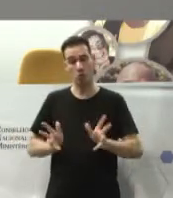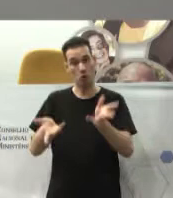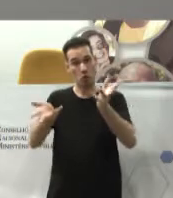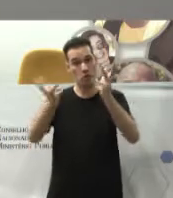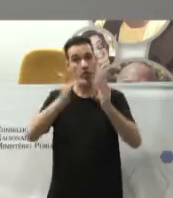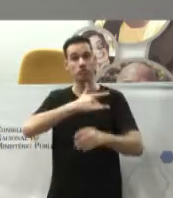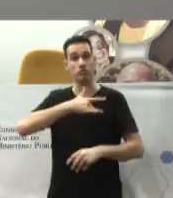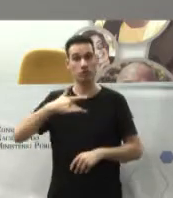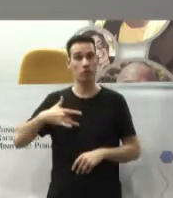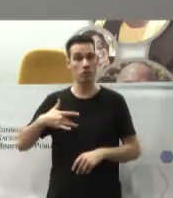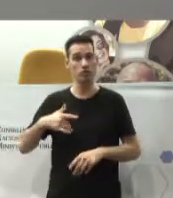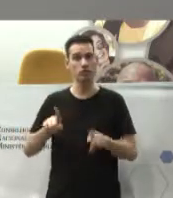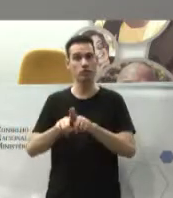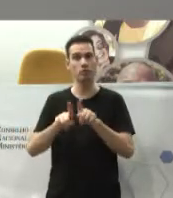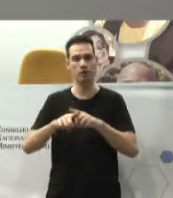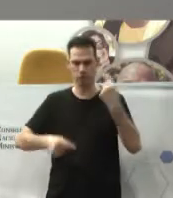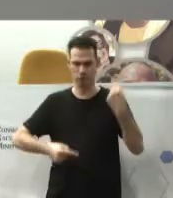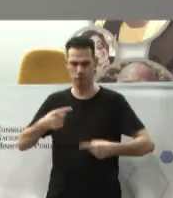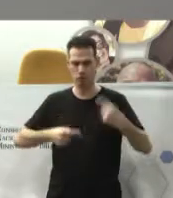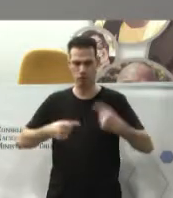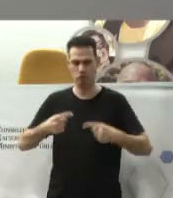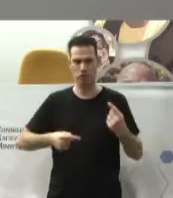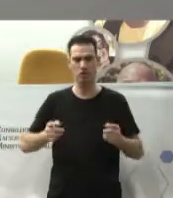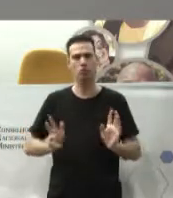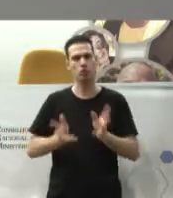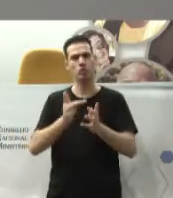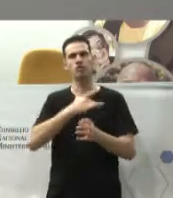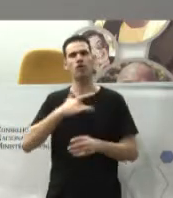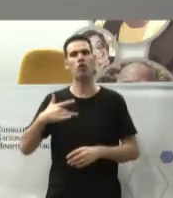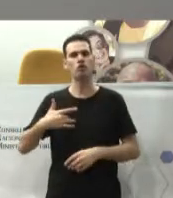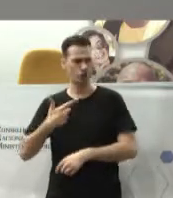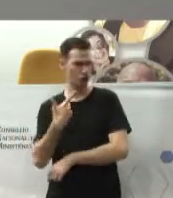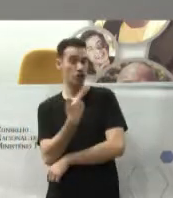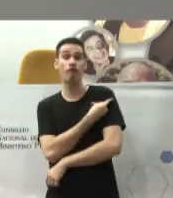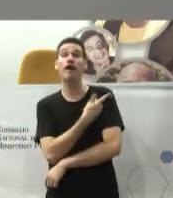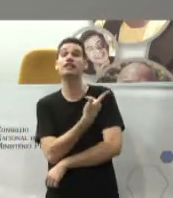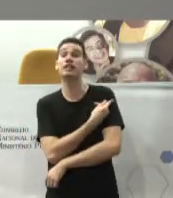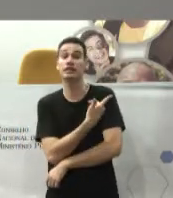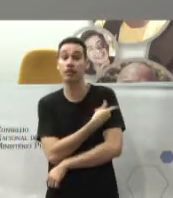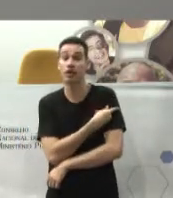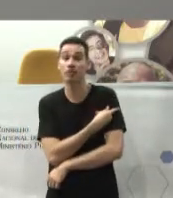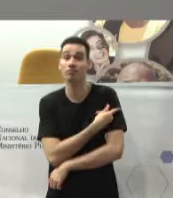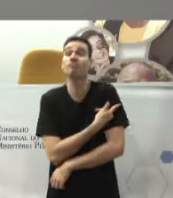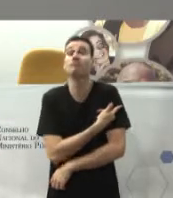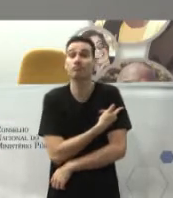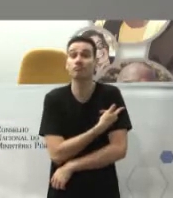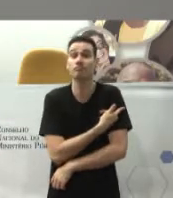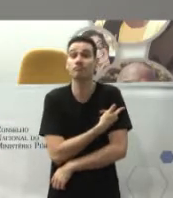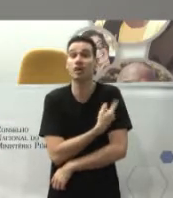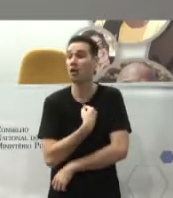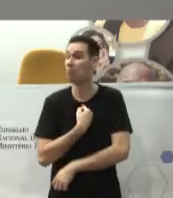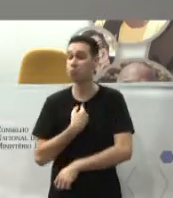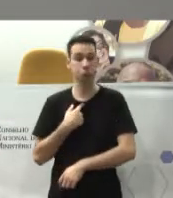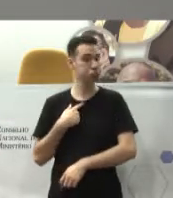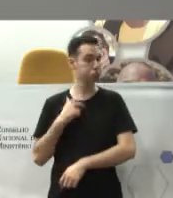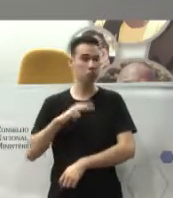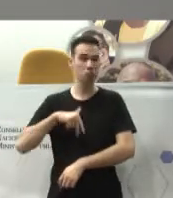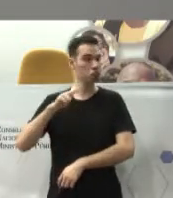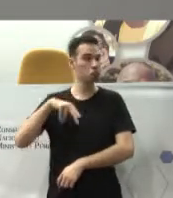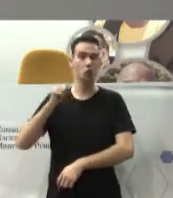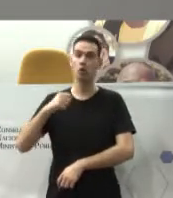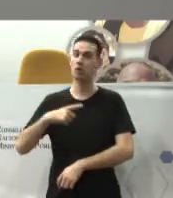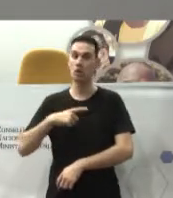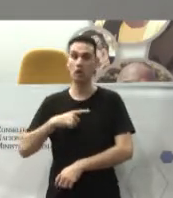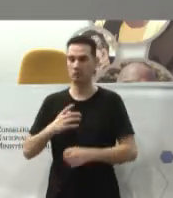A política de prevenção, por exemplo, a vacinação, eu nunca vi, nunca recebi até hoje uma judicialização, por exemplo,